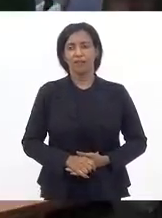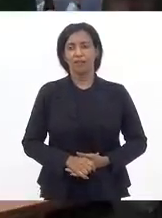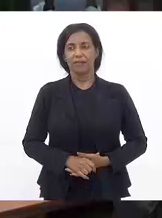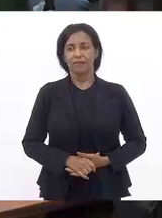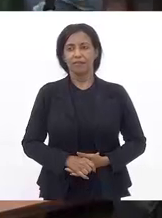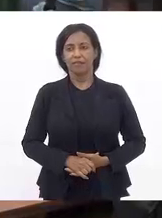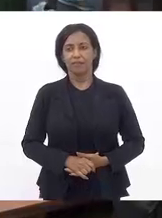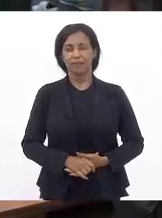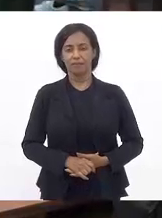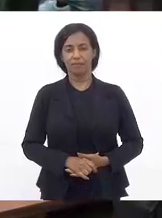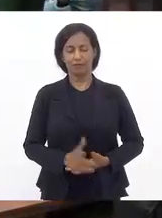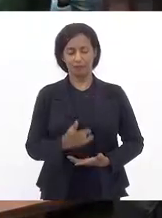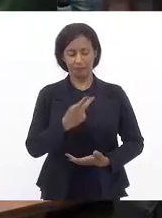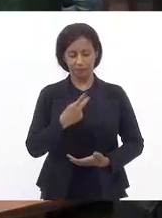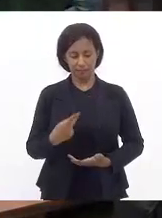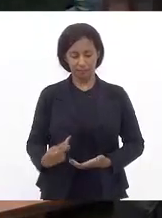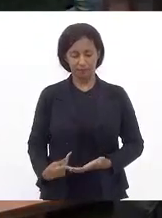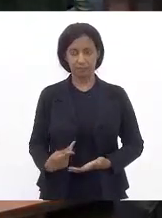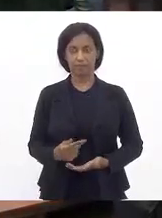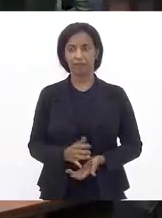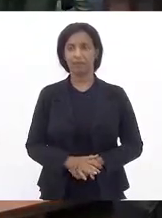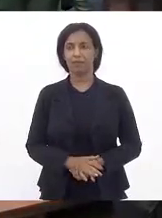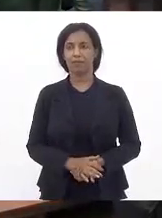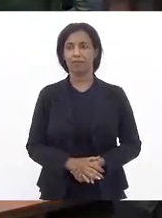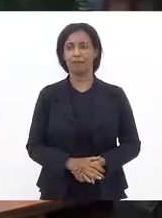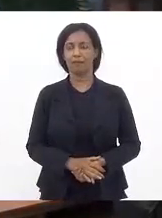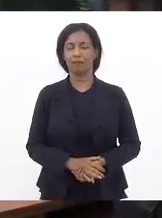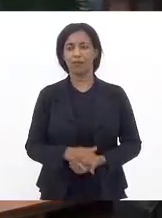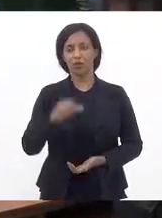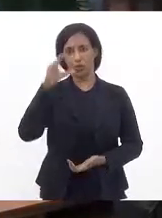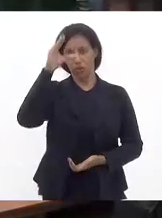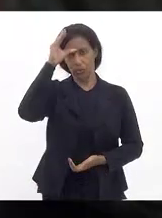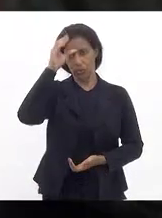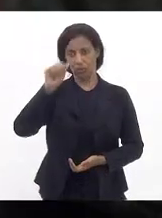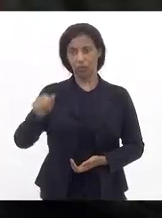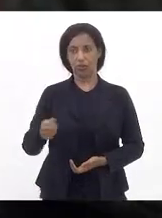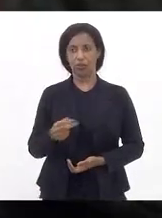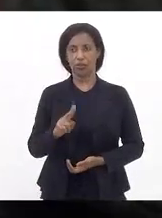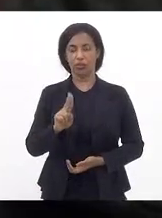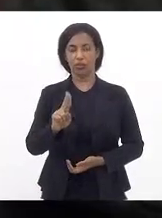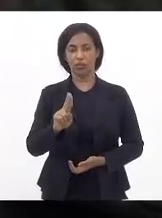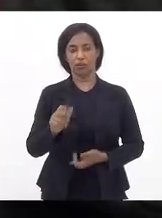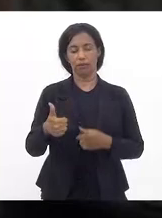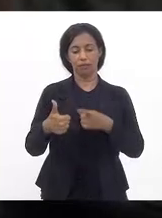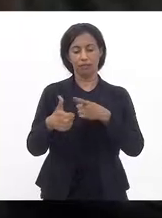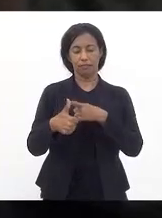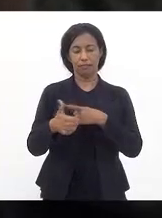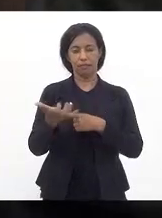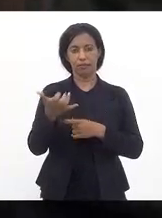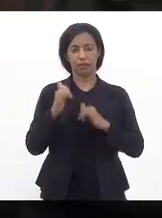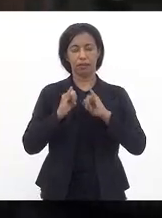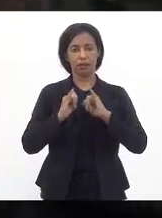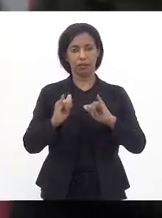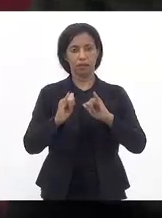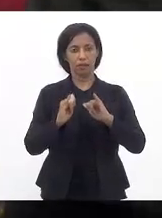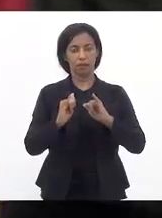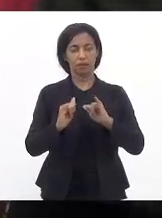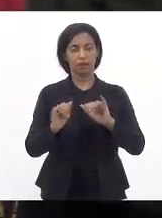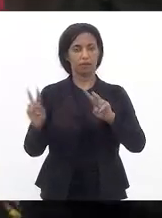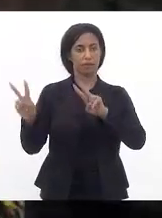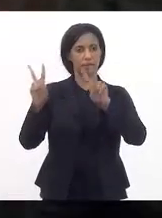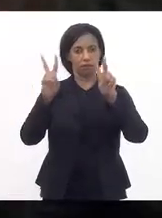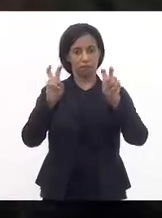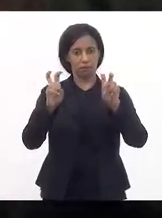o presidente Presidente dia Ju em primeiro lugar eu quero informar que esse